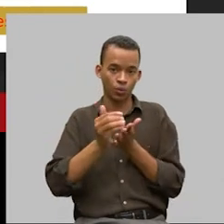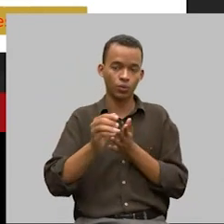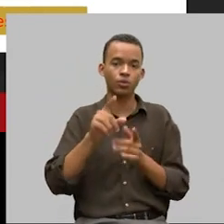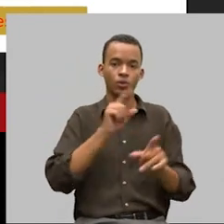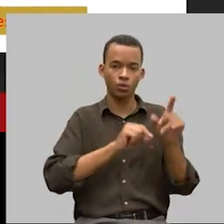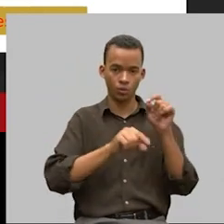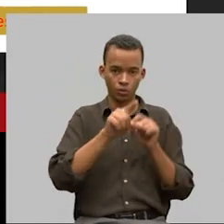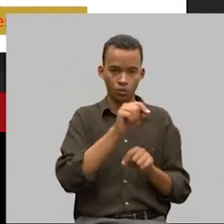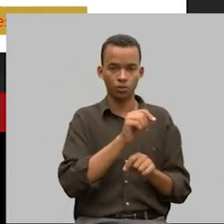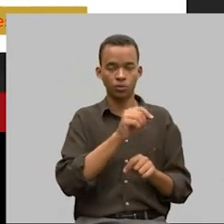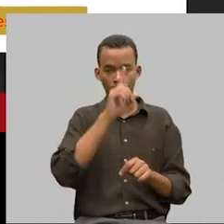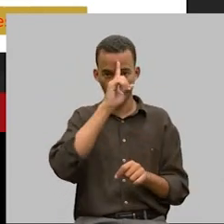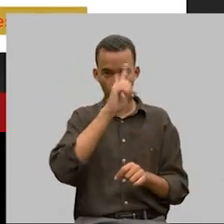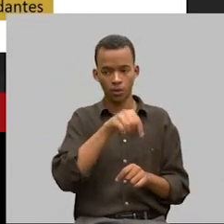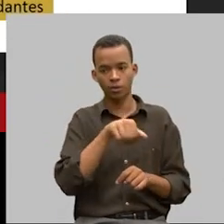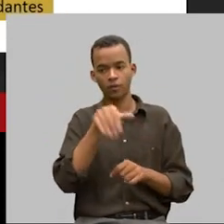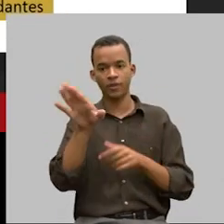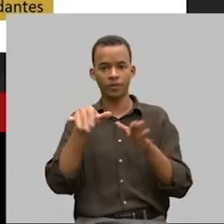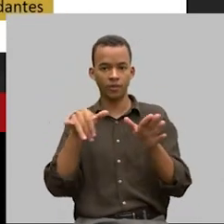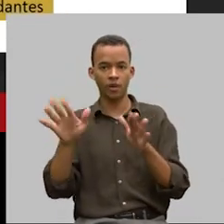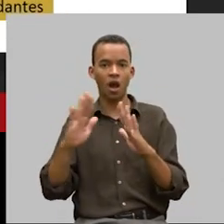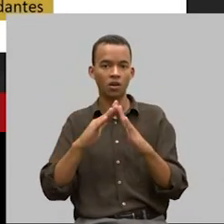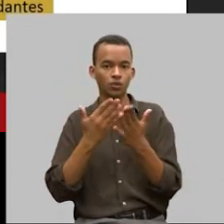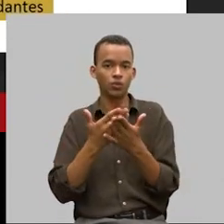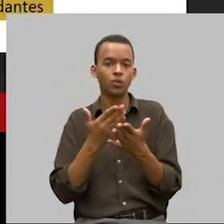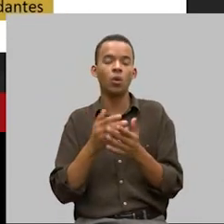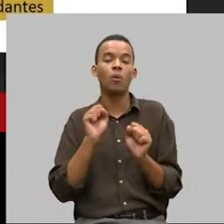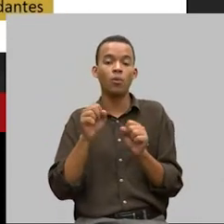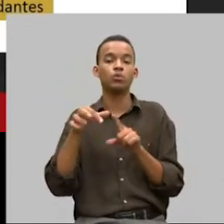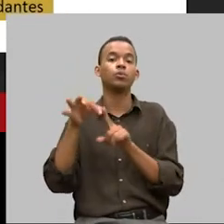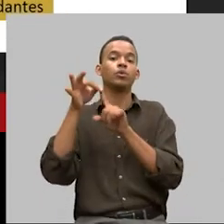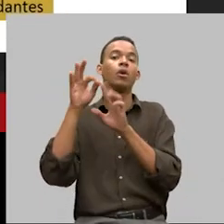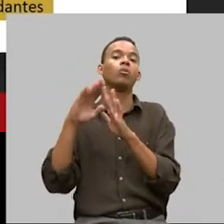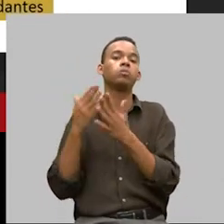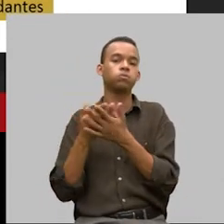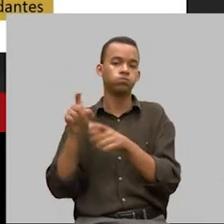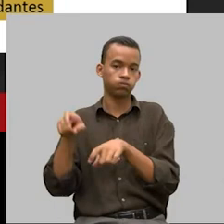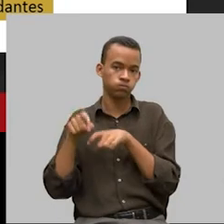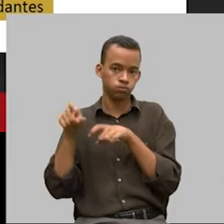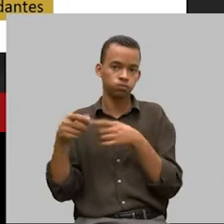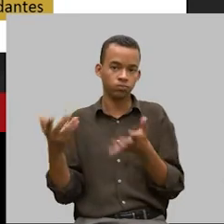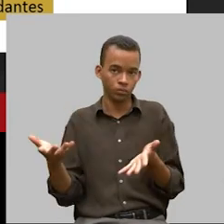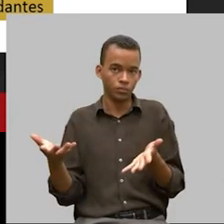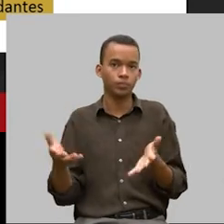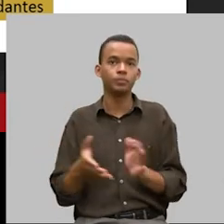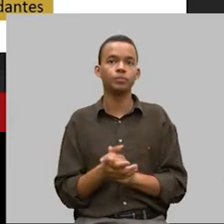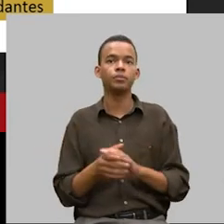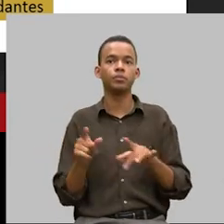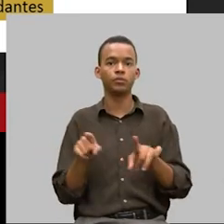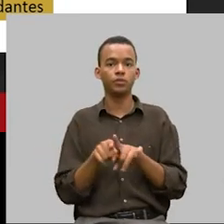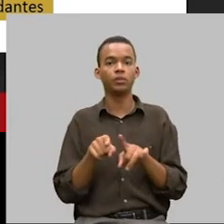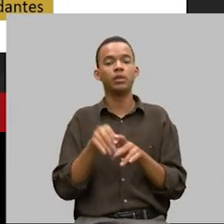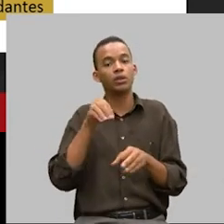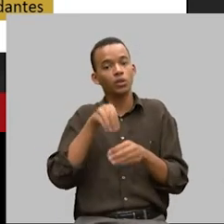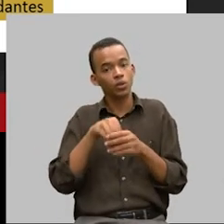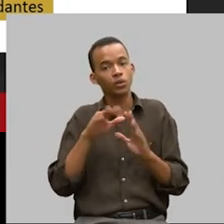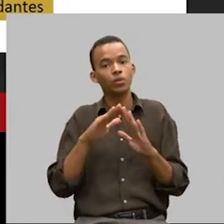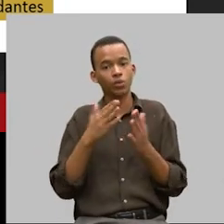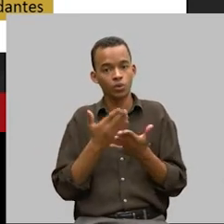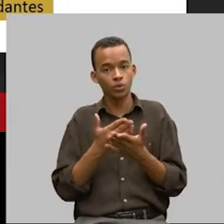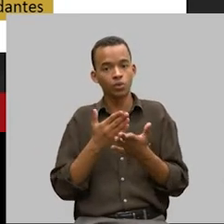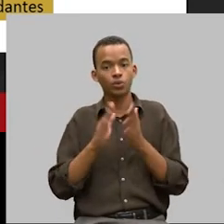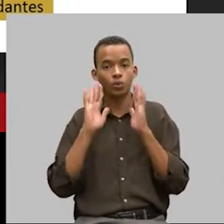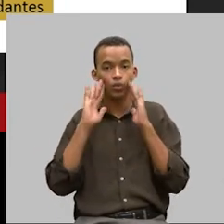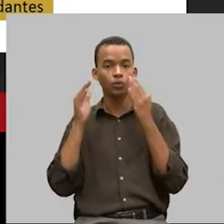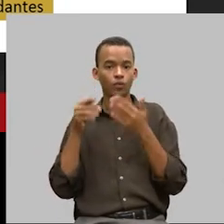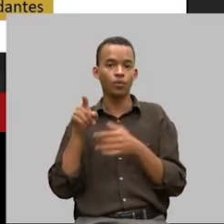das designações do Estado já nas designações do Estado hoje O que que a gente tem eh a gente não tem tido